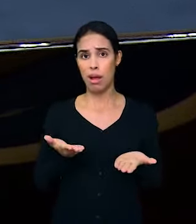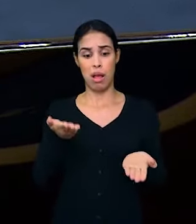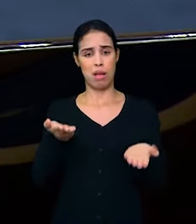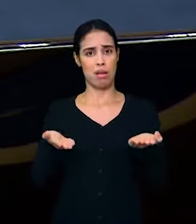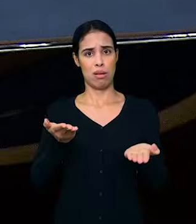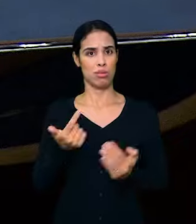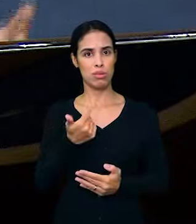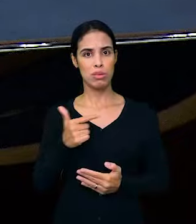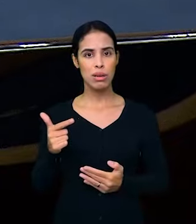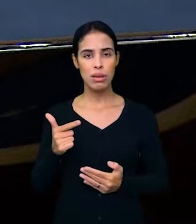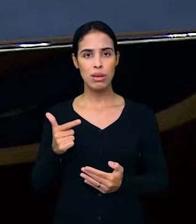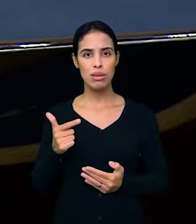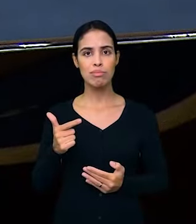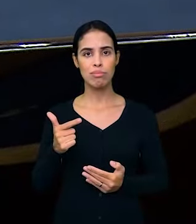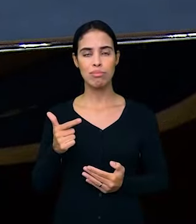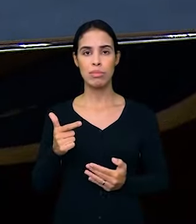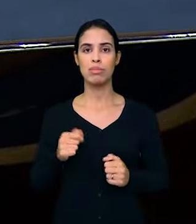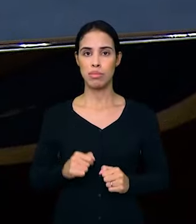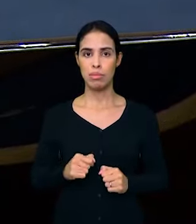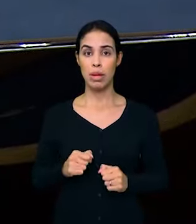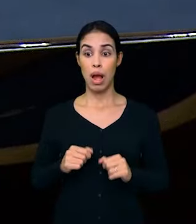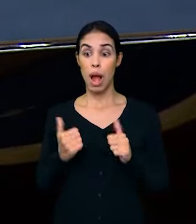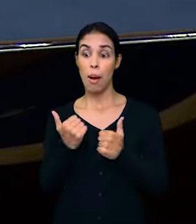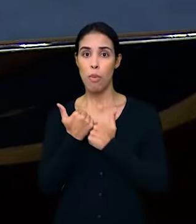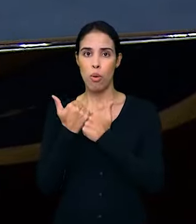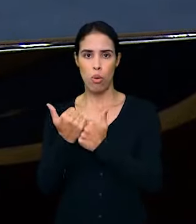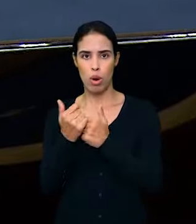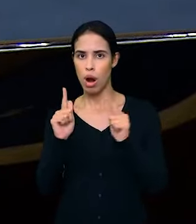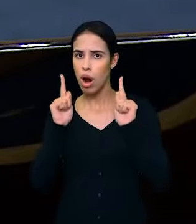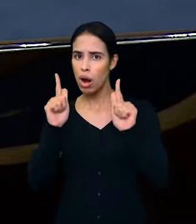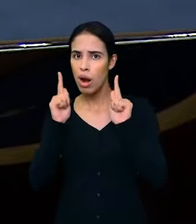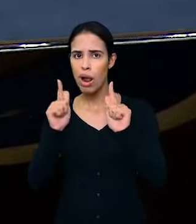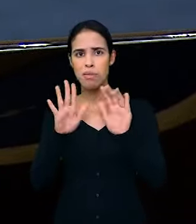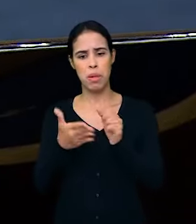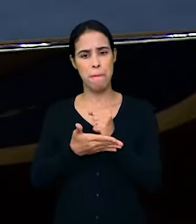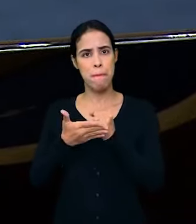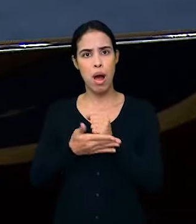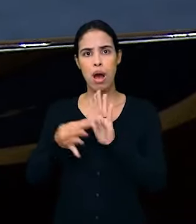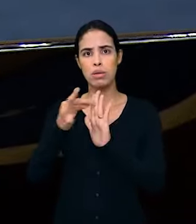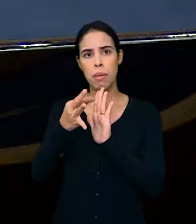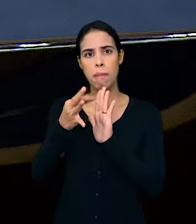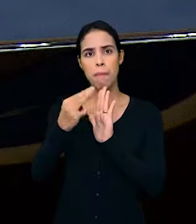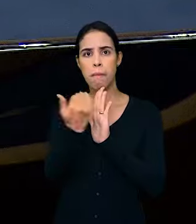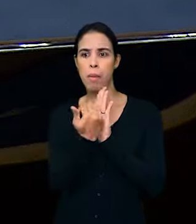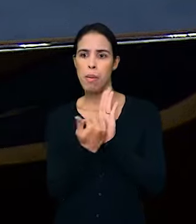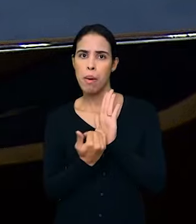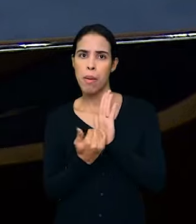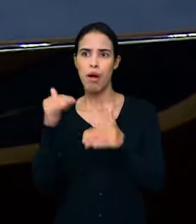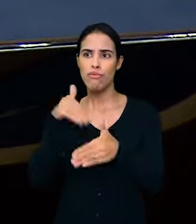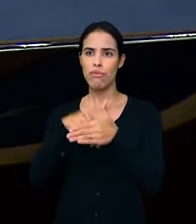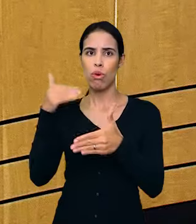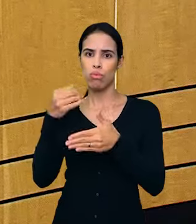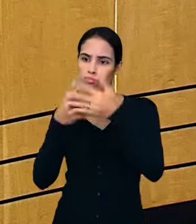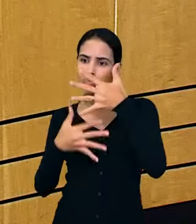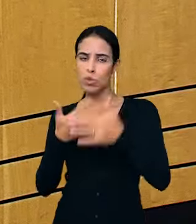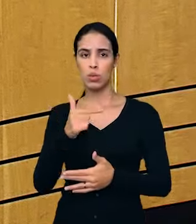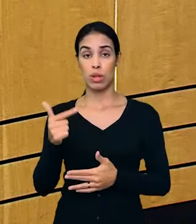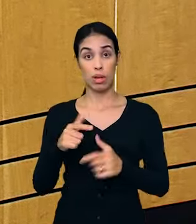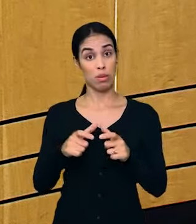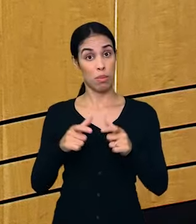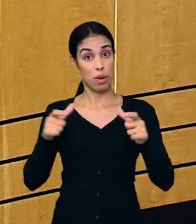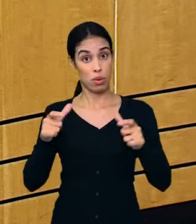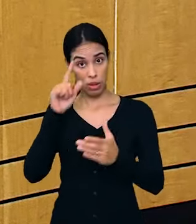estaríamos abrindo para a greve sem qualquer fundamento ou sem qualquer cumprimento de requisito. Por